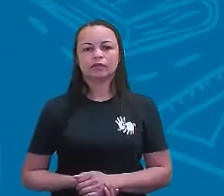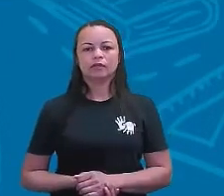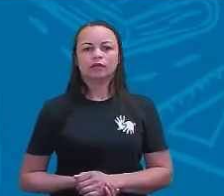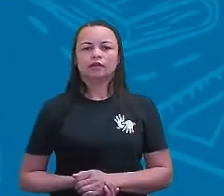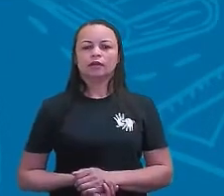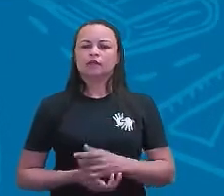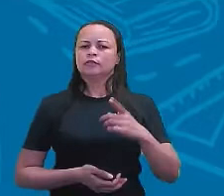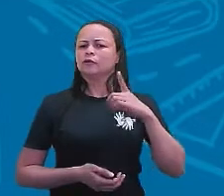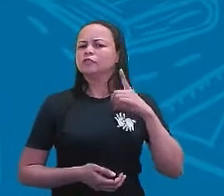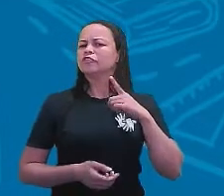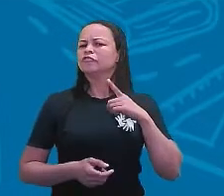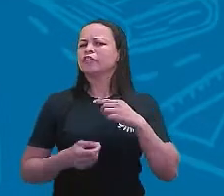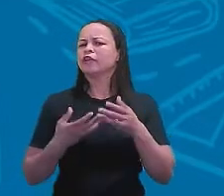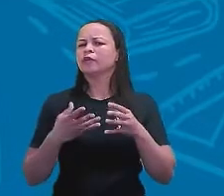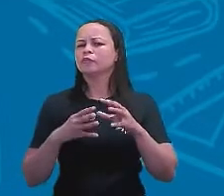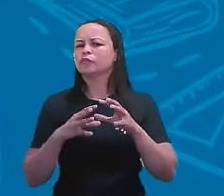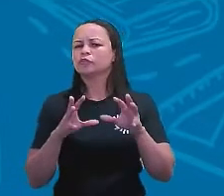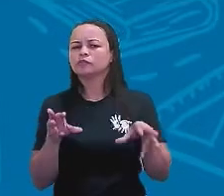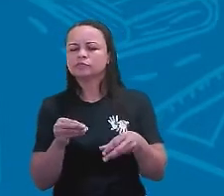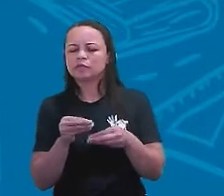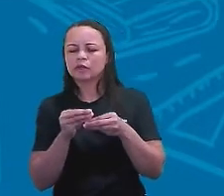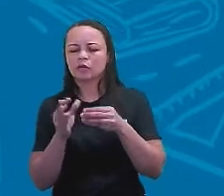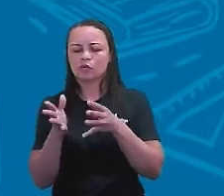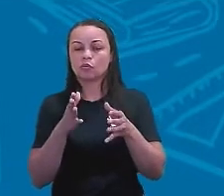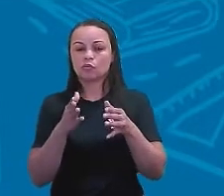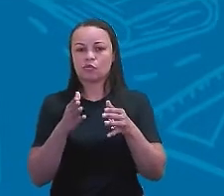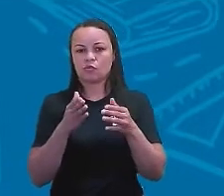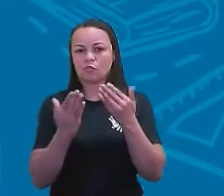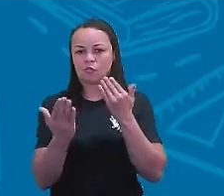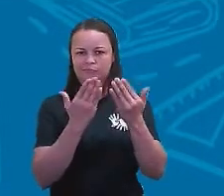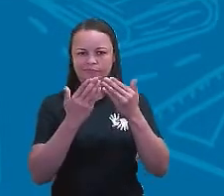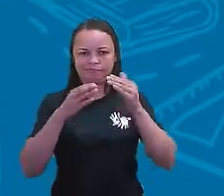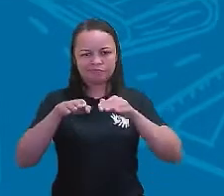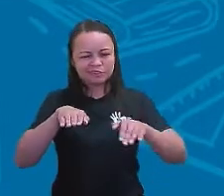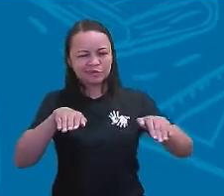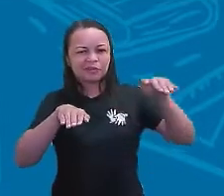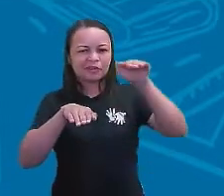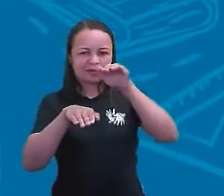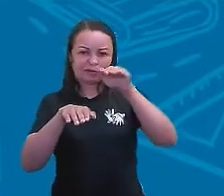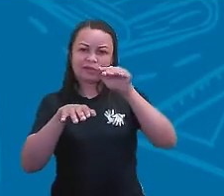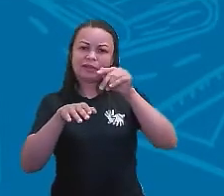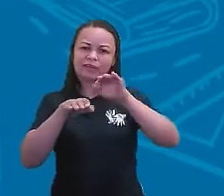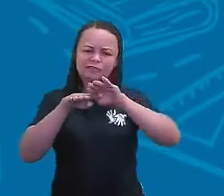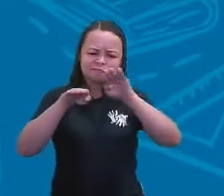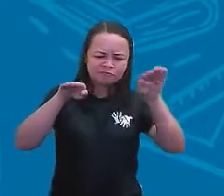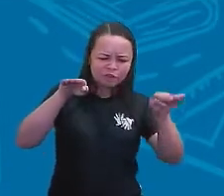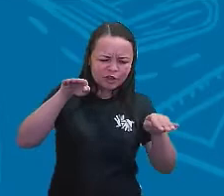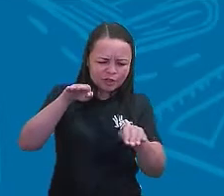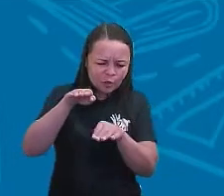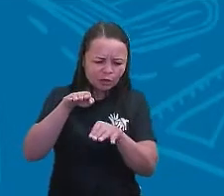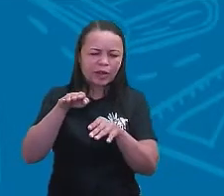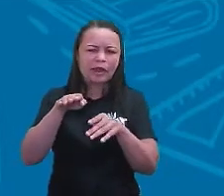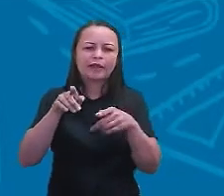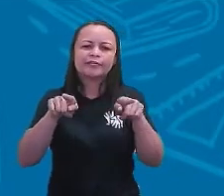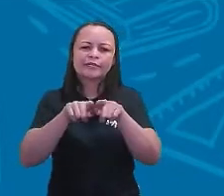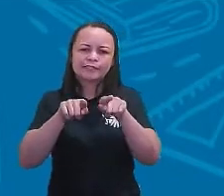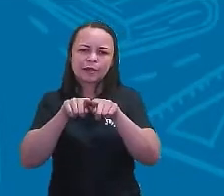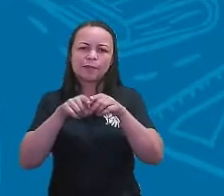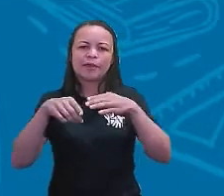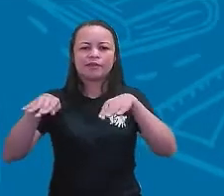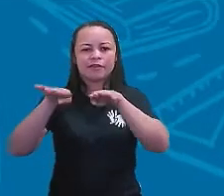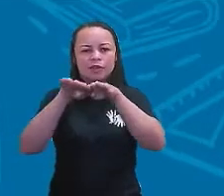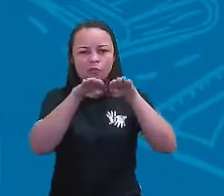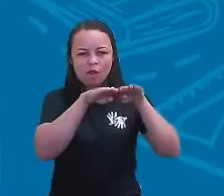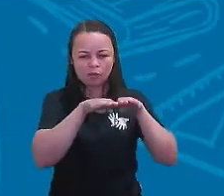gente teve aí o comparativo de superioridade, temos o de inferioridade e temos também o de igualdade. Só